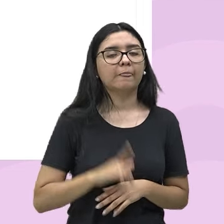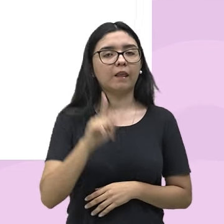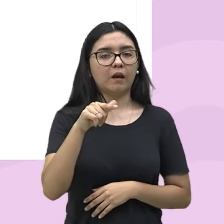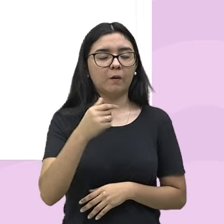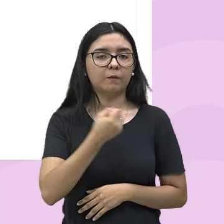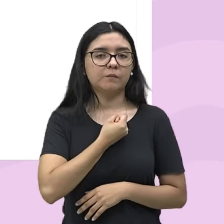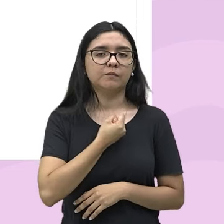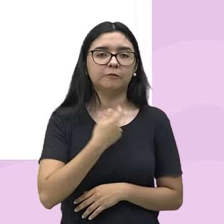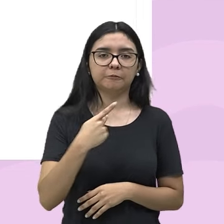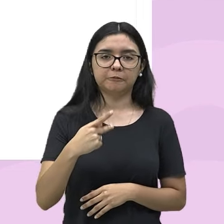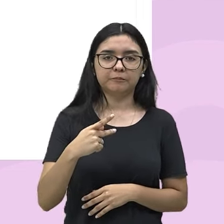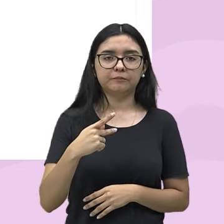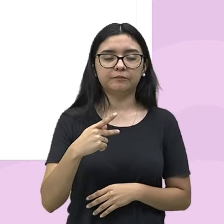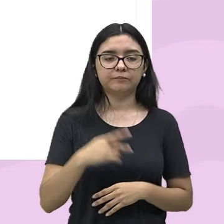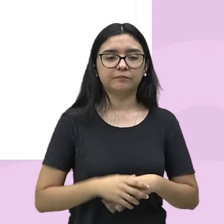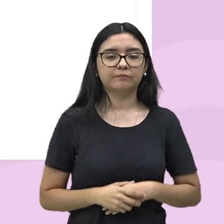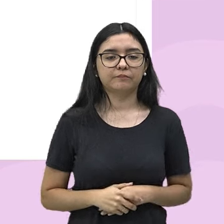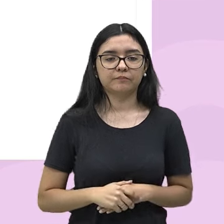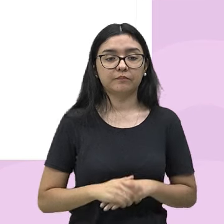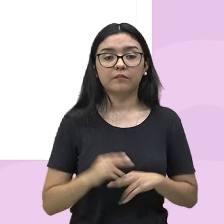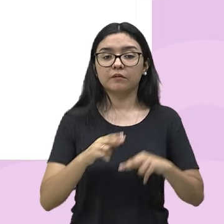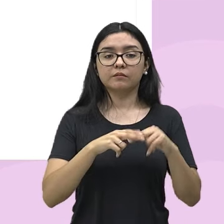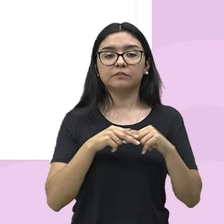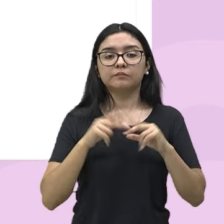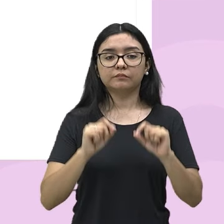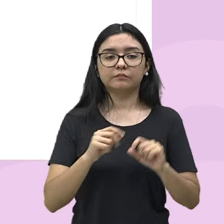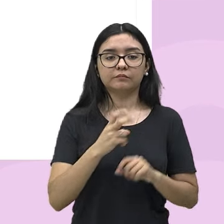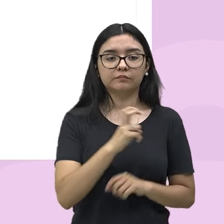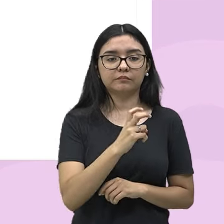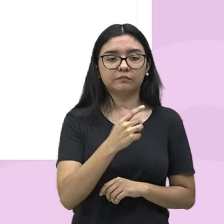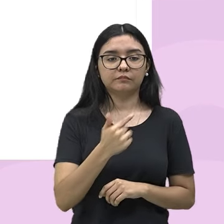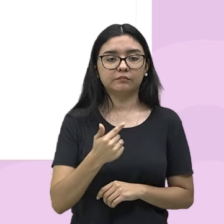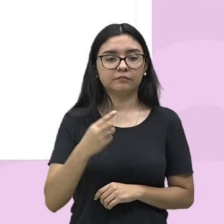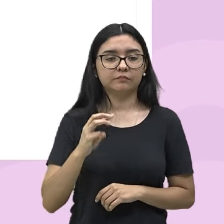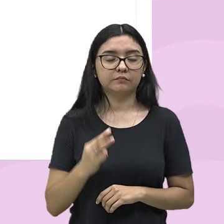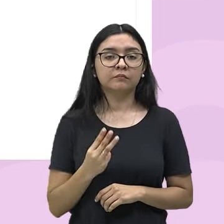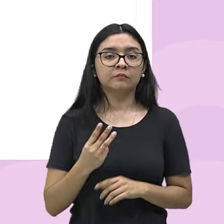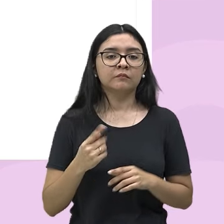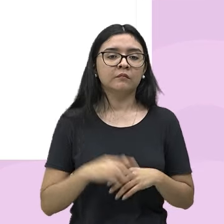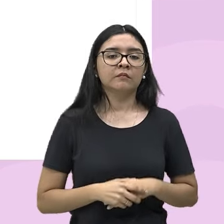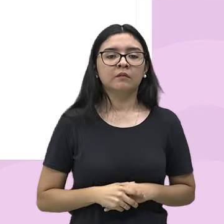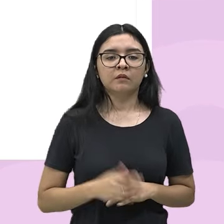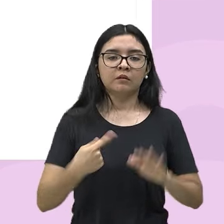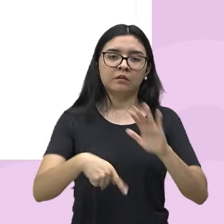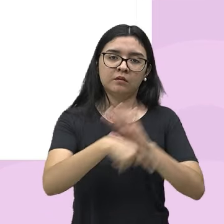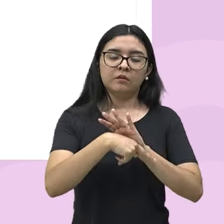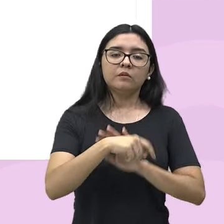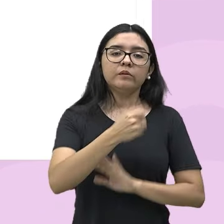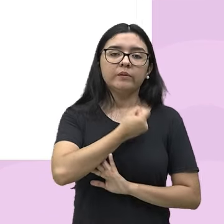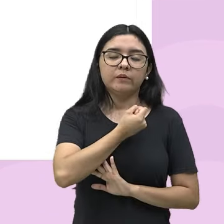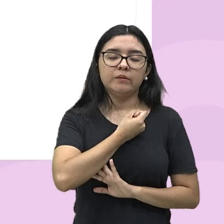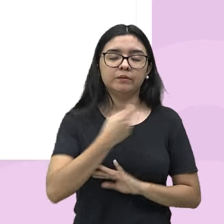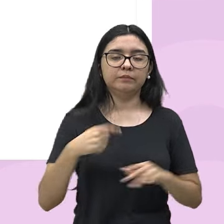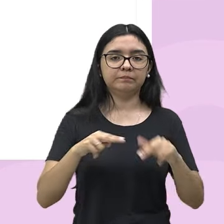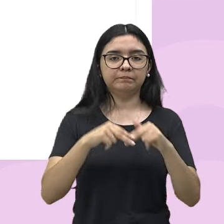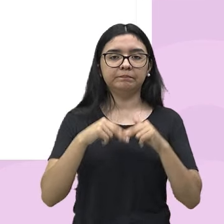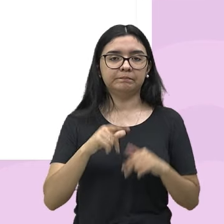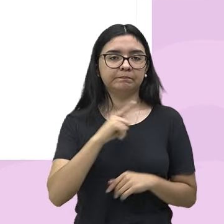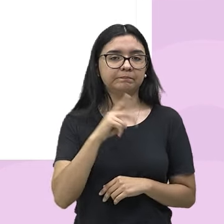número primo. Uma vez que 523 está divisível por 1 e por ele próprio. Logo, possui apenas